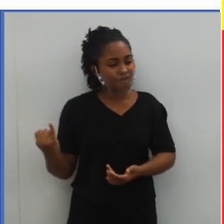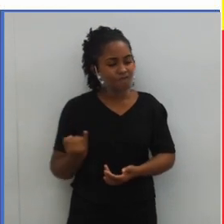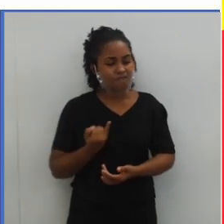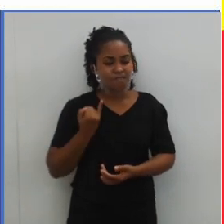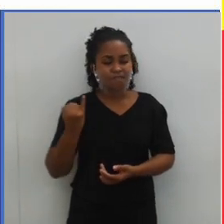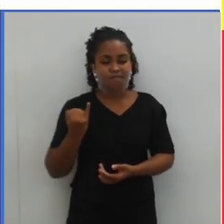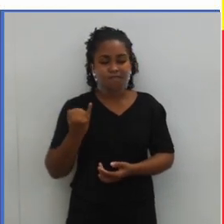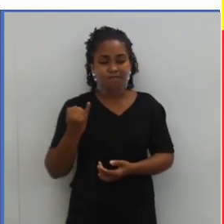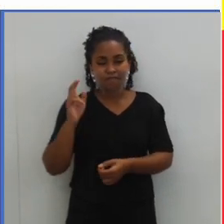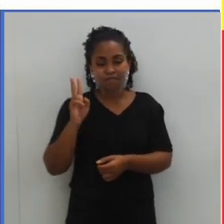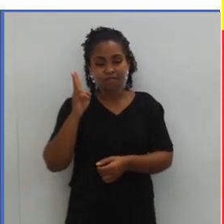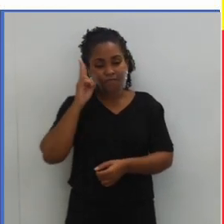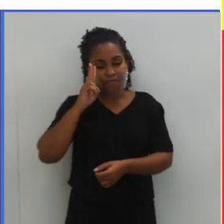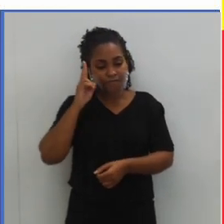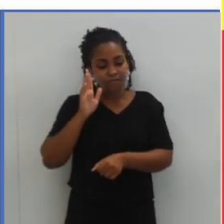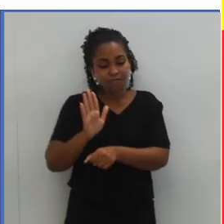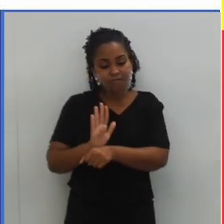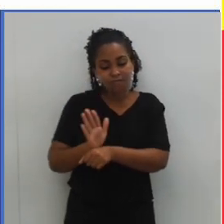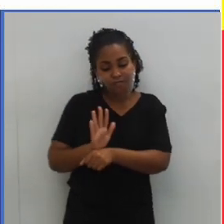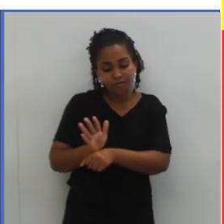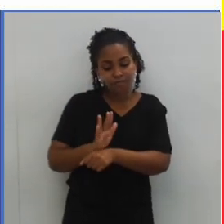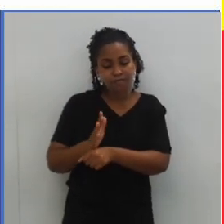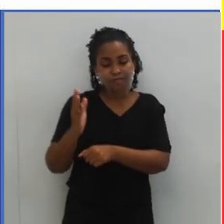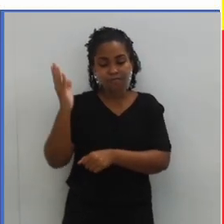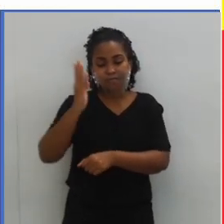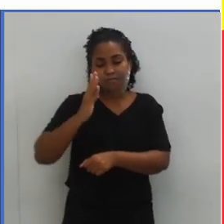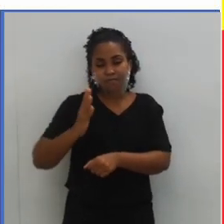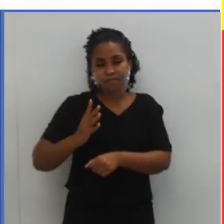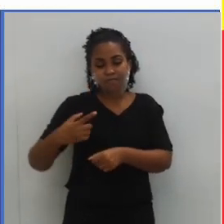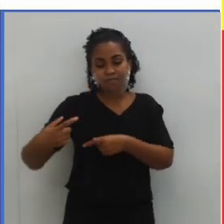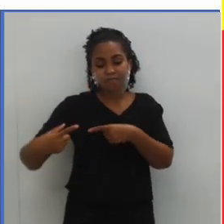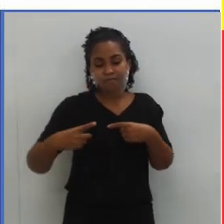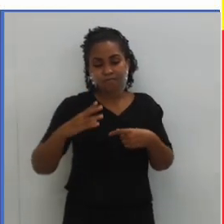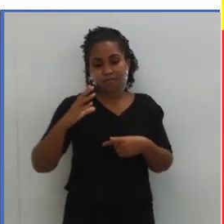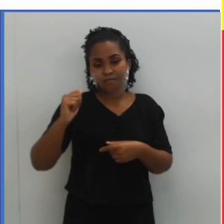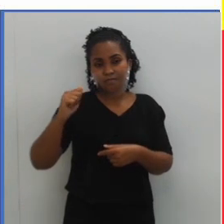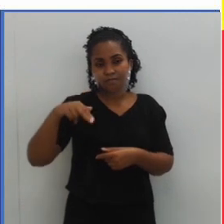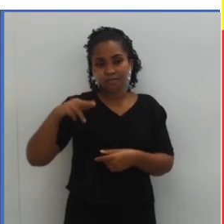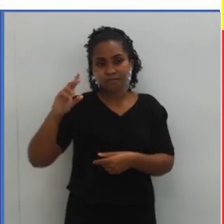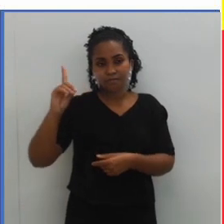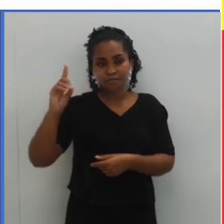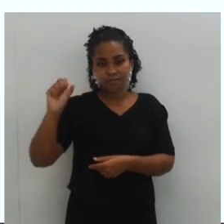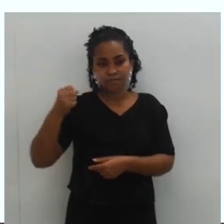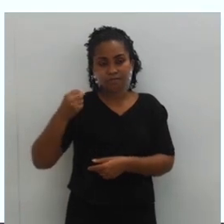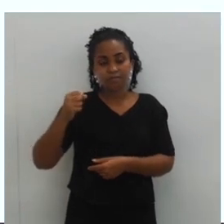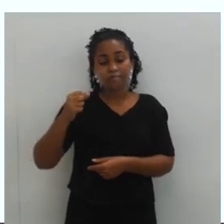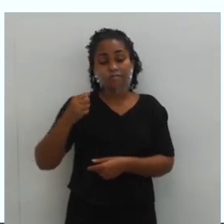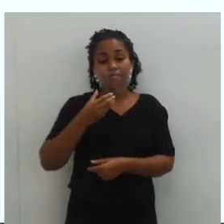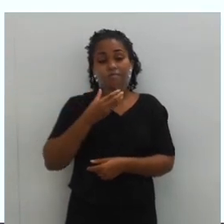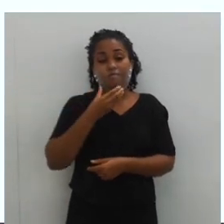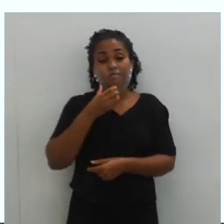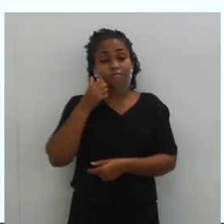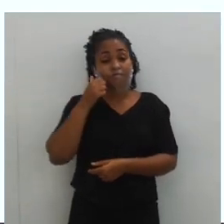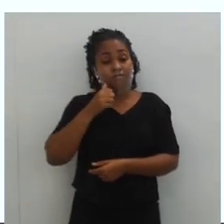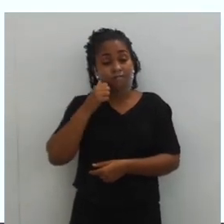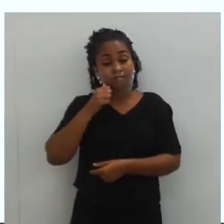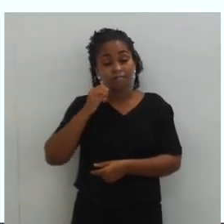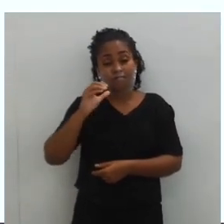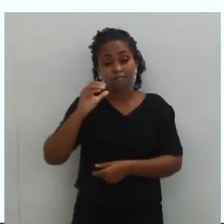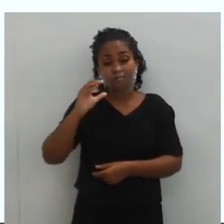para a história do cinema nacional, Guerra de Canudos, né, que foi estrelado por Cláudio Abreu, Tuca